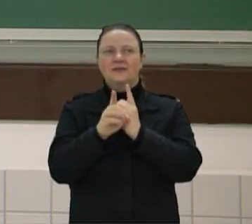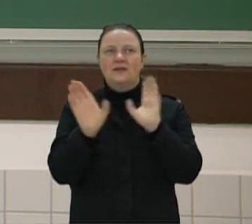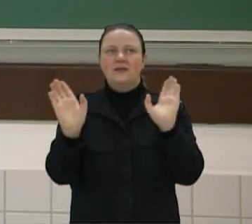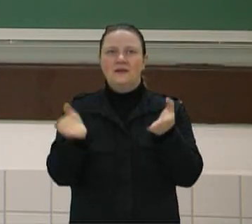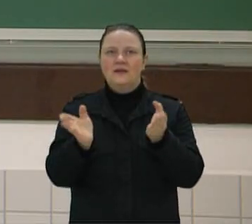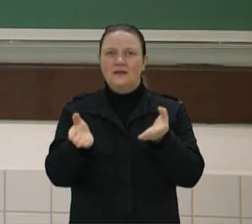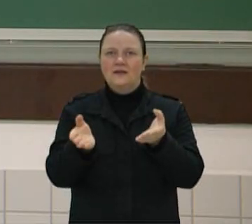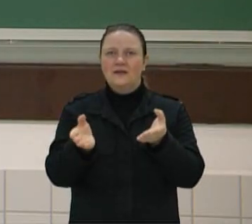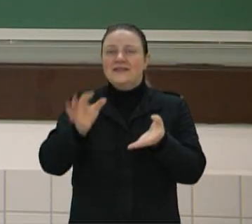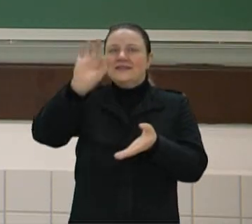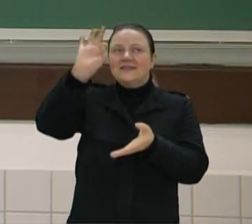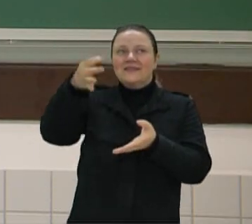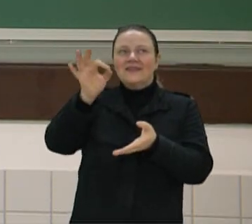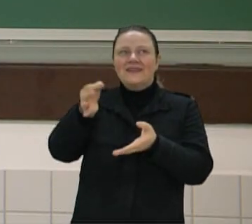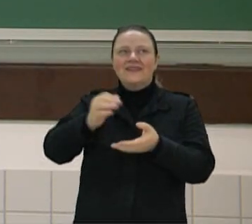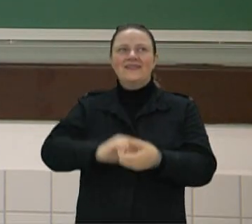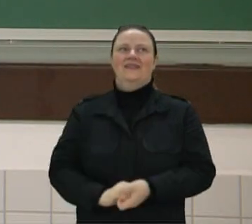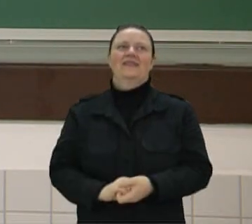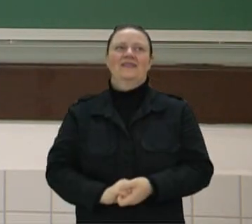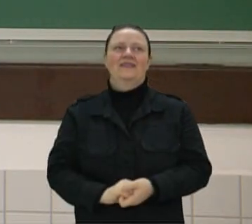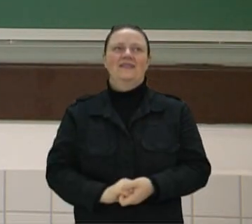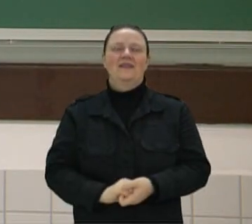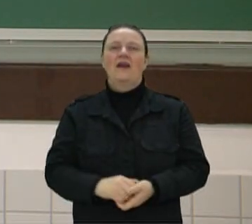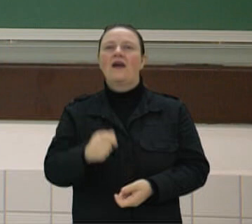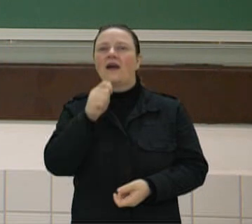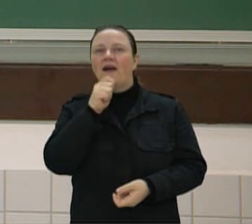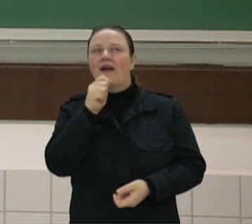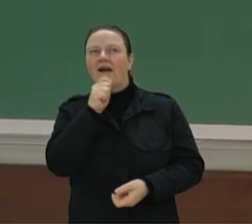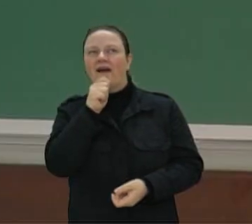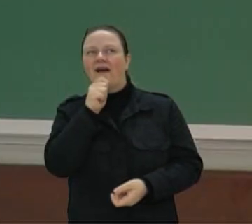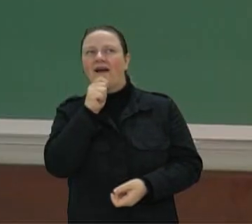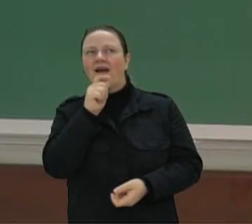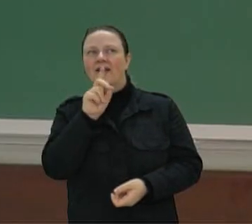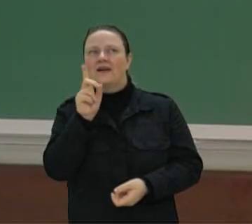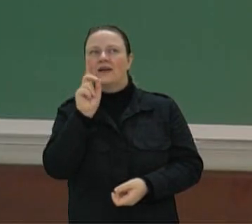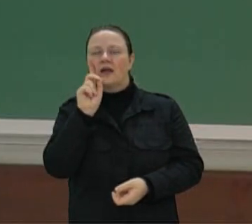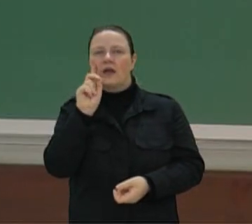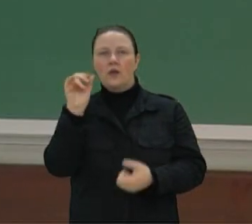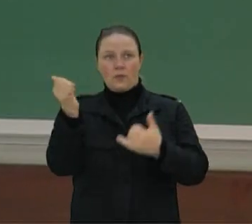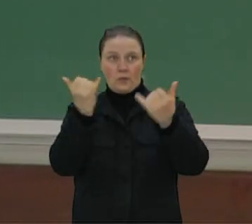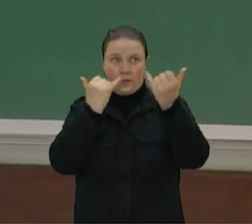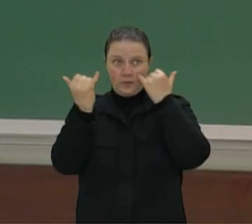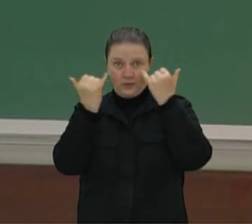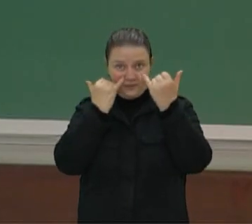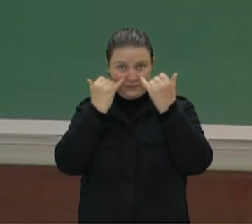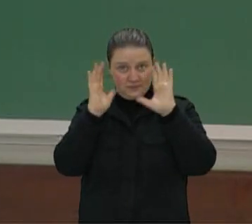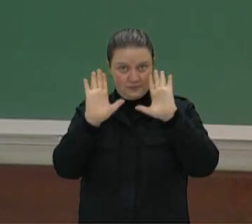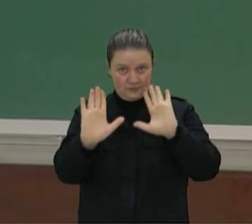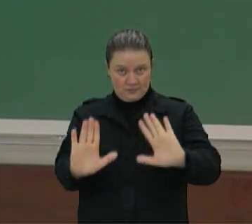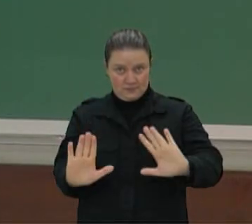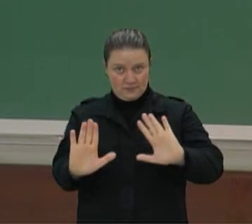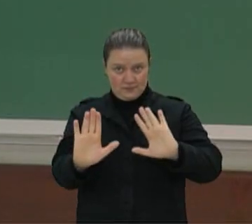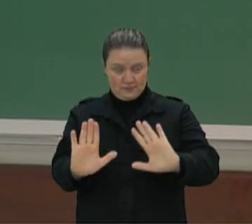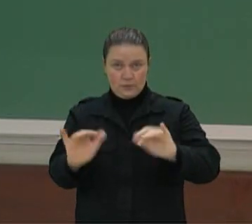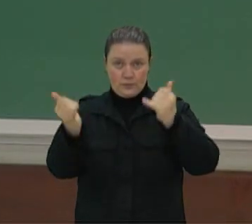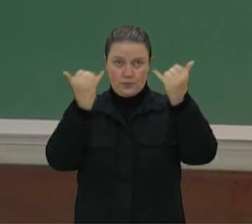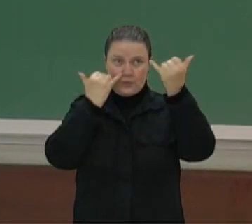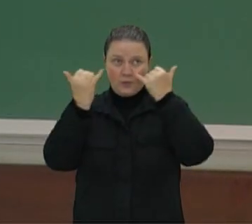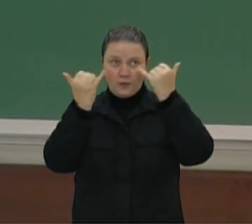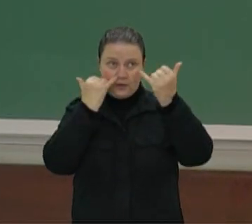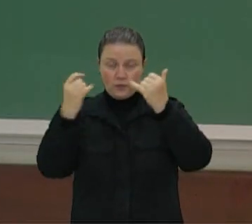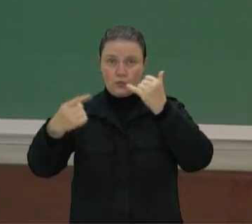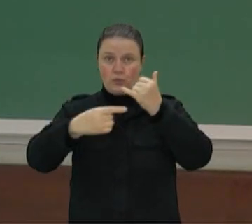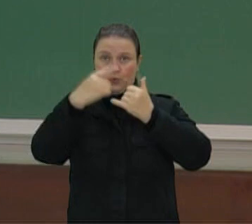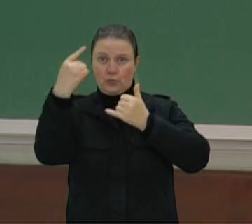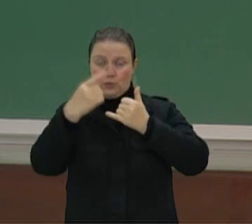de certo. Opa! Ainda não veio a resposta. O que eu estou fazendo aqui, pessoal? Separando a informação.